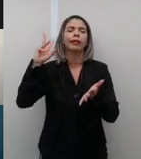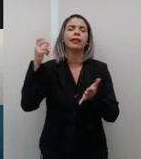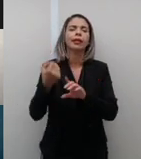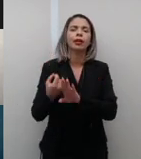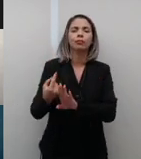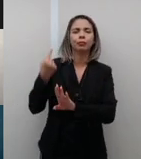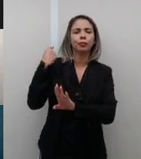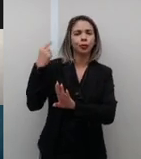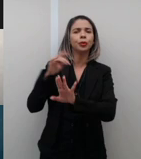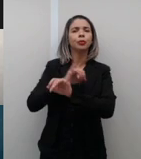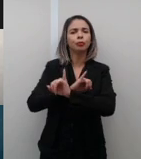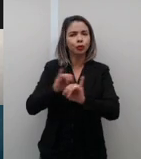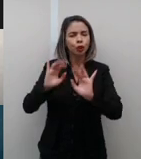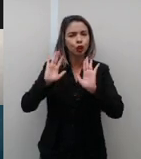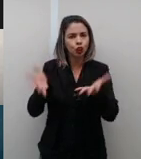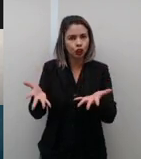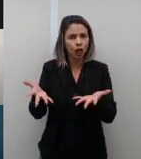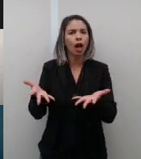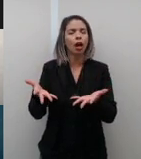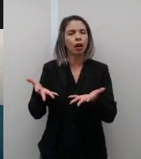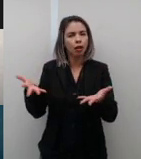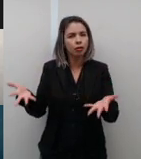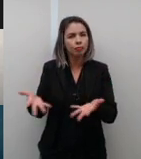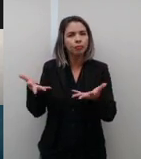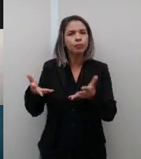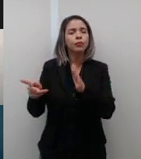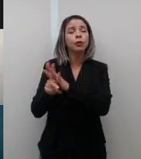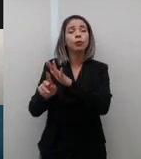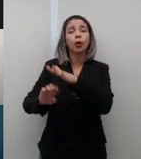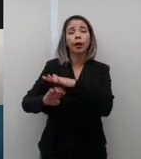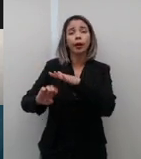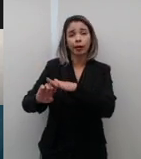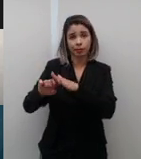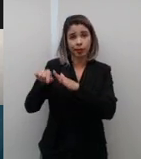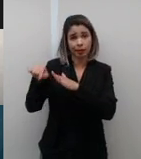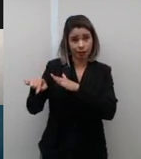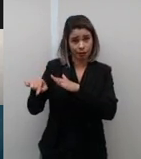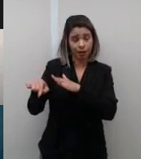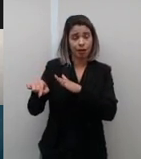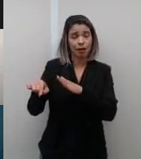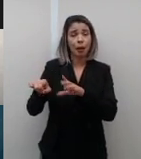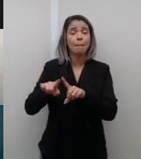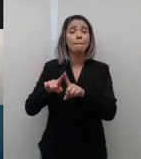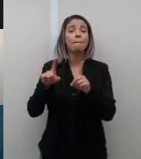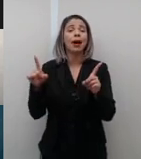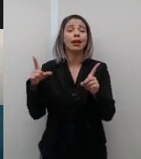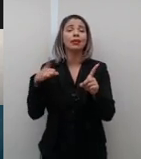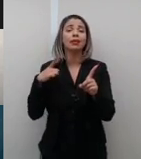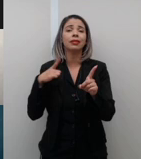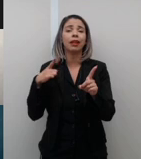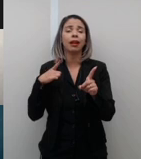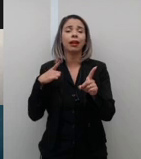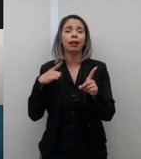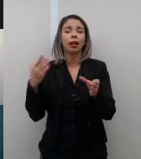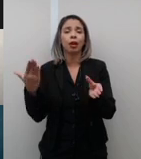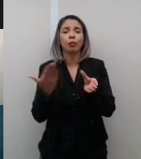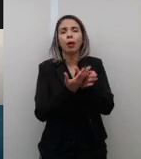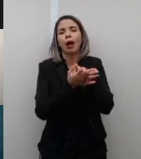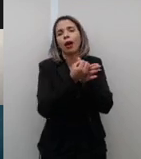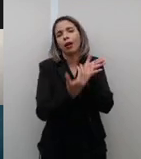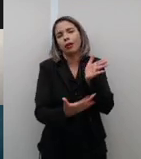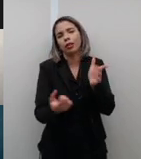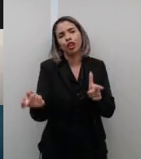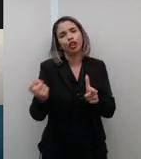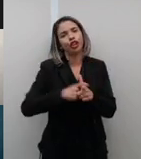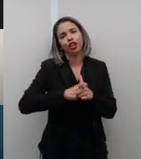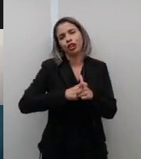conhecimento favorável à empresa credora, sobrevém embargos do devedor pelo município do Rio de Janeiro.